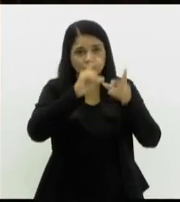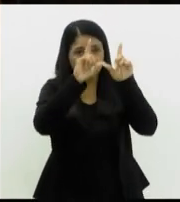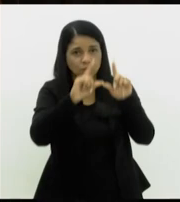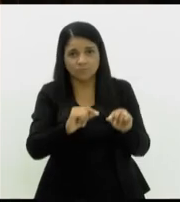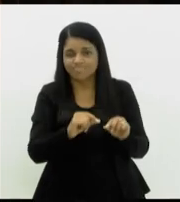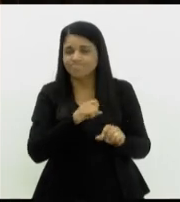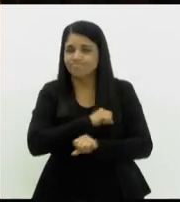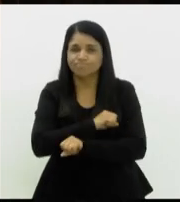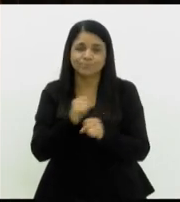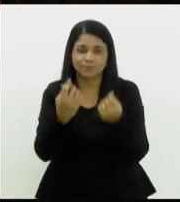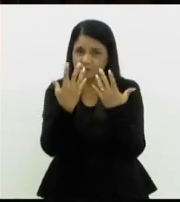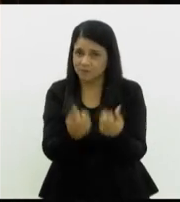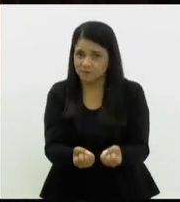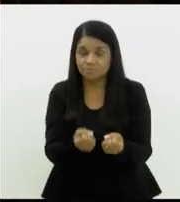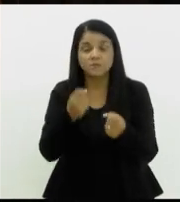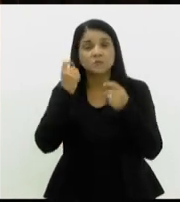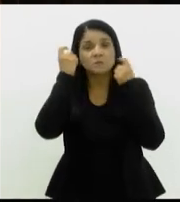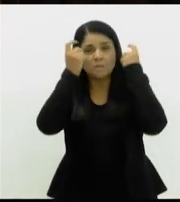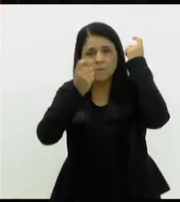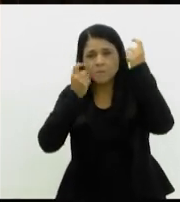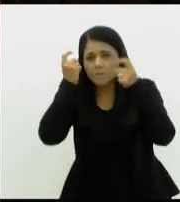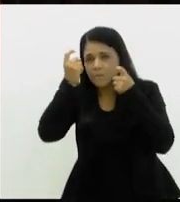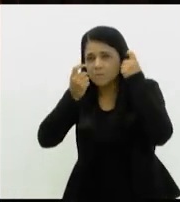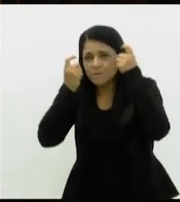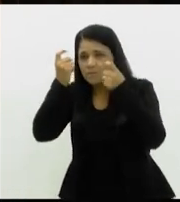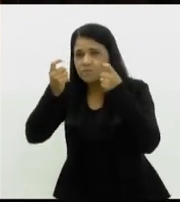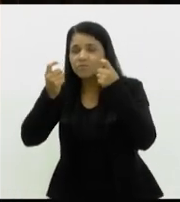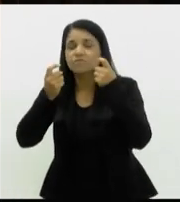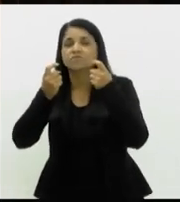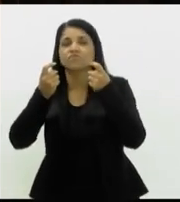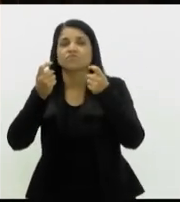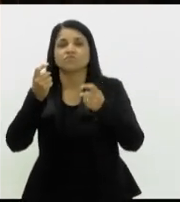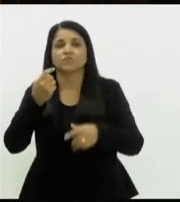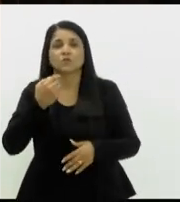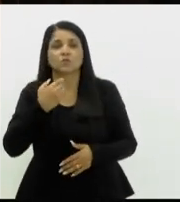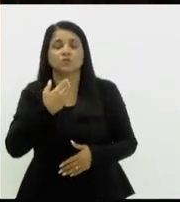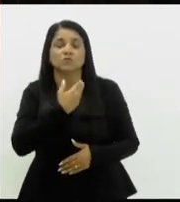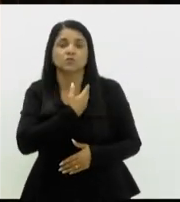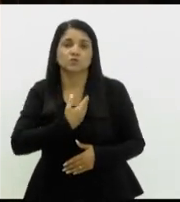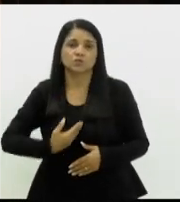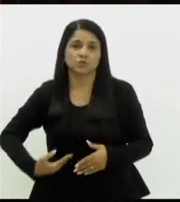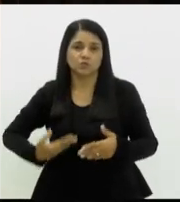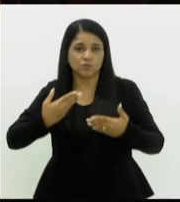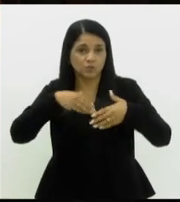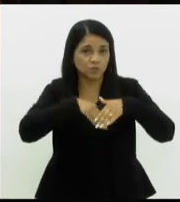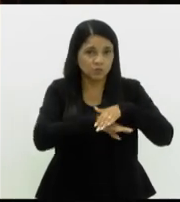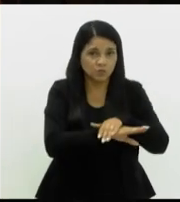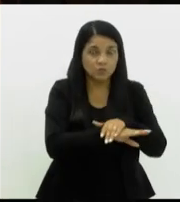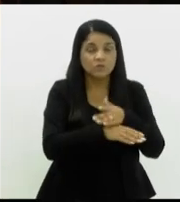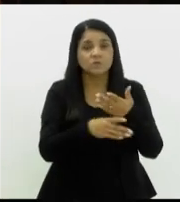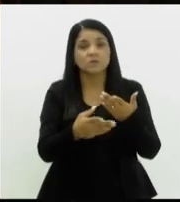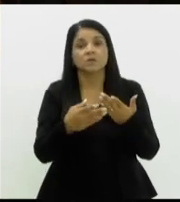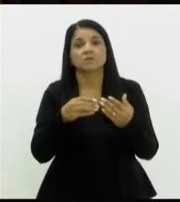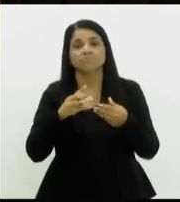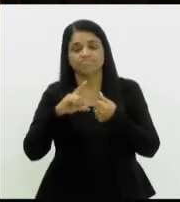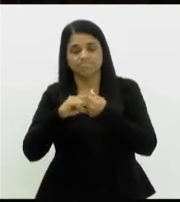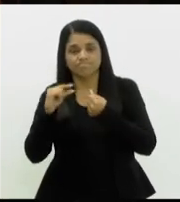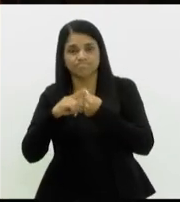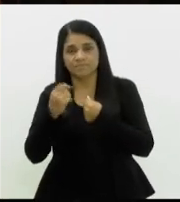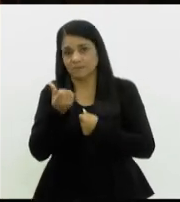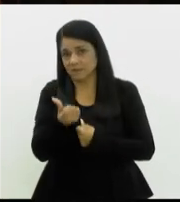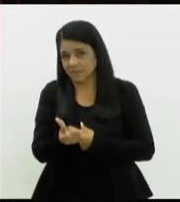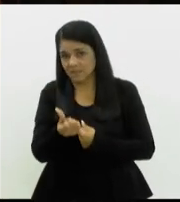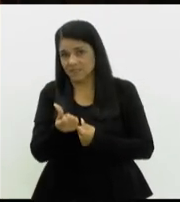possível. Então, a gente, preocupado com os cofres públicos, faz o destaque dessa emenda 6 para que a gente